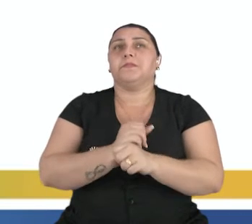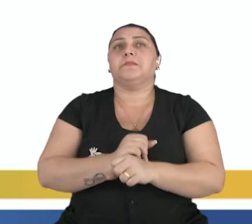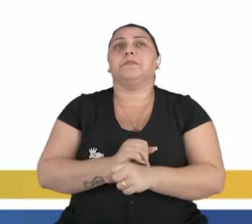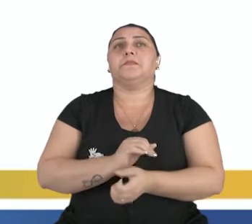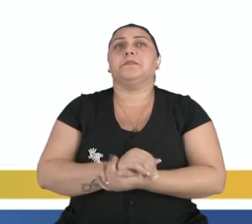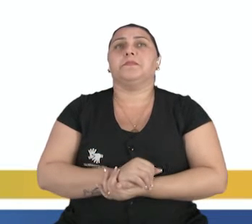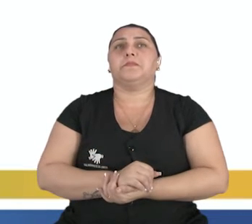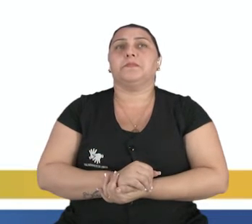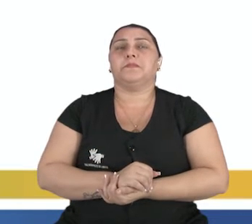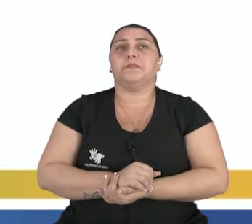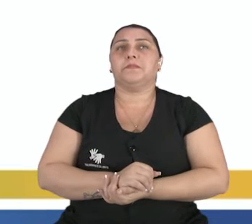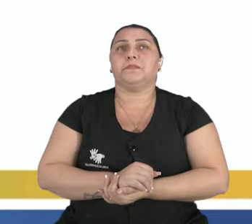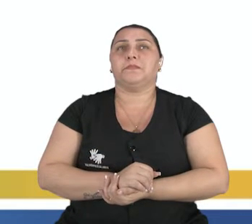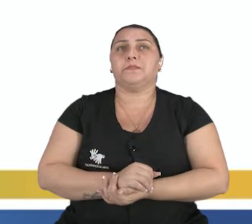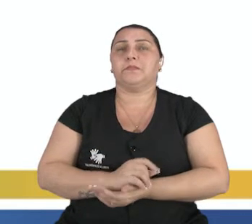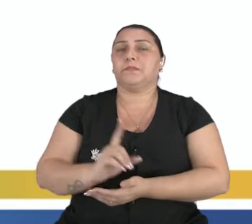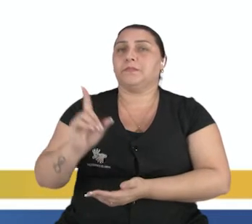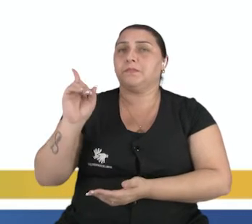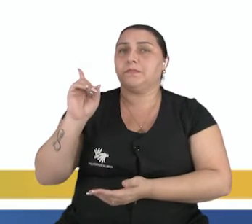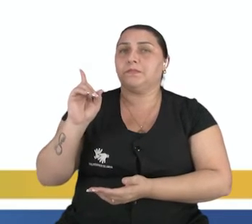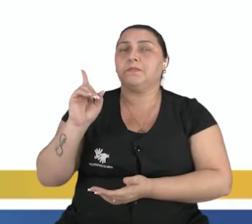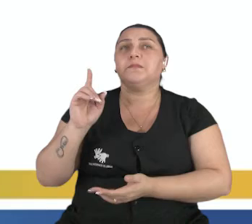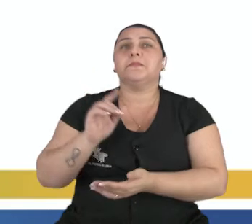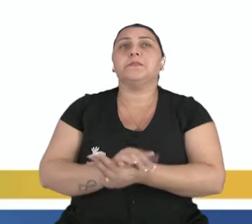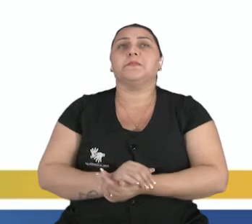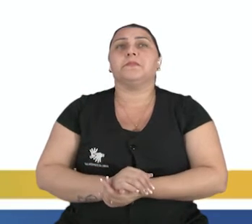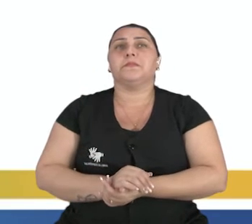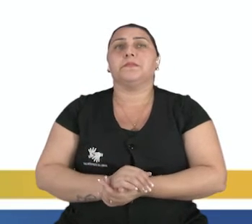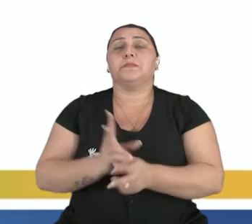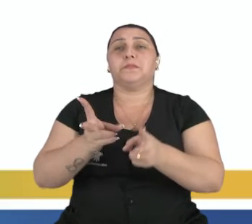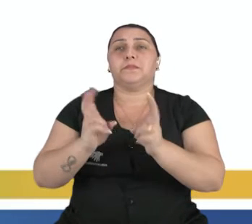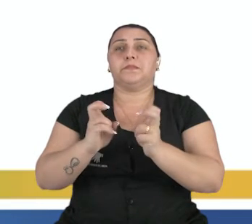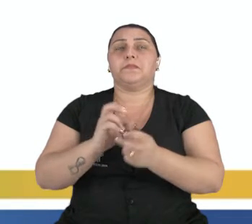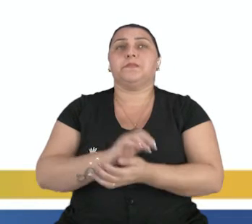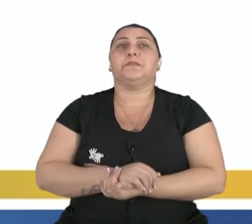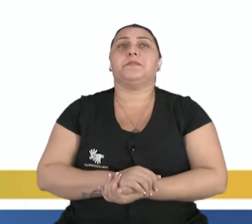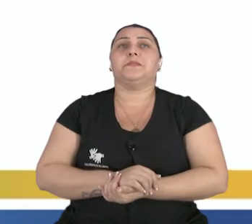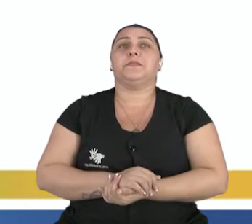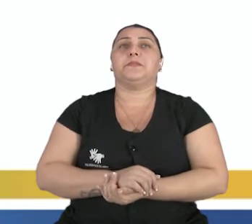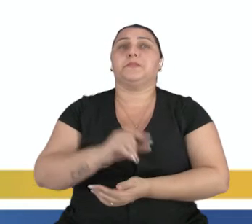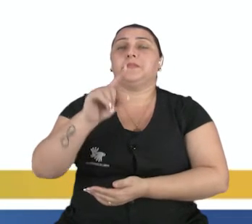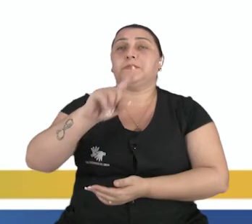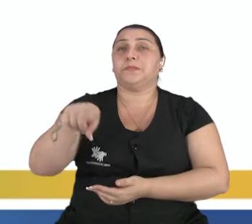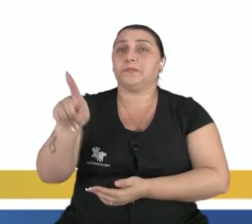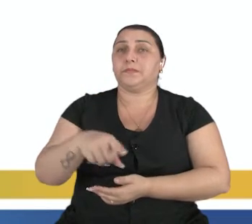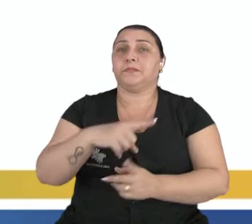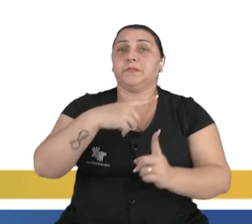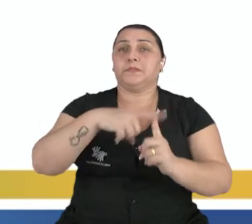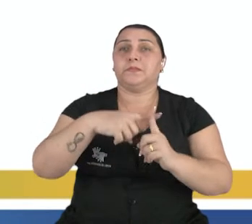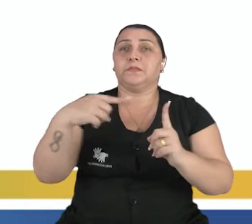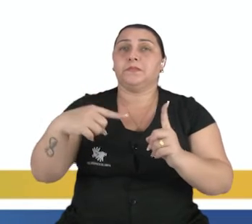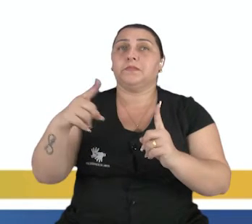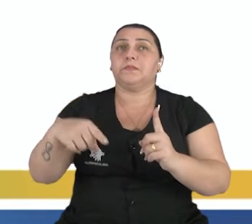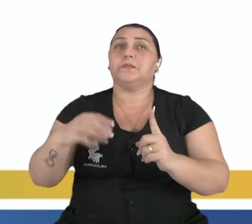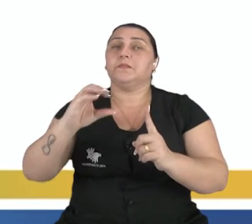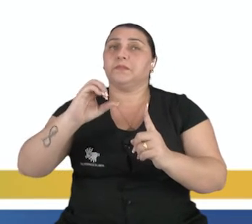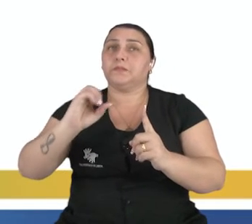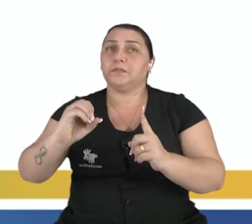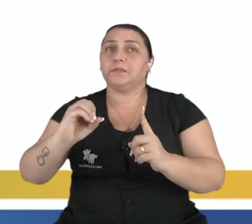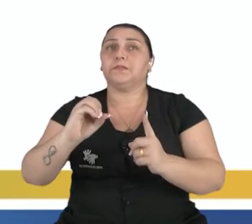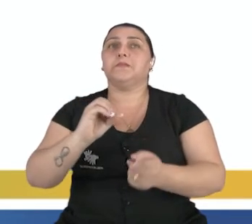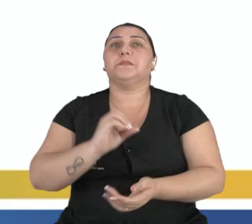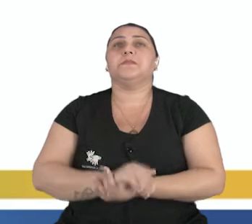de forma algébrica, como essa daqui, ó. Na ligação iônica, você percebe que elas anulam a carga, né, o NOx, que vai ficar igual a